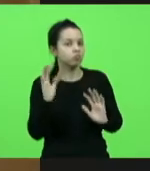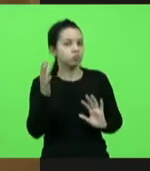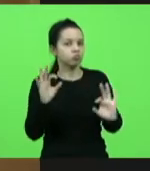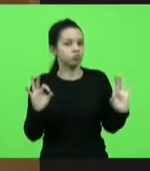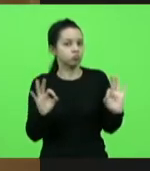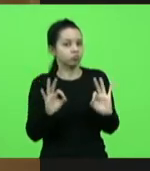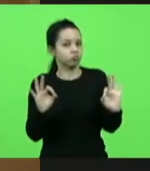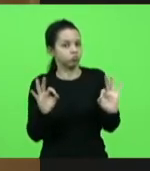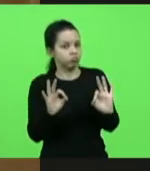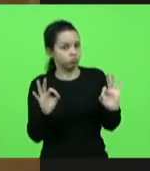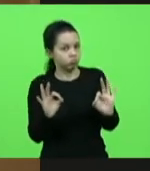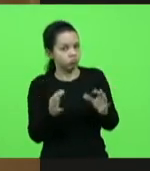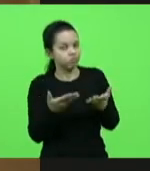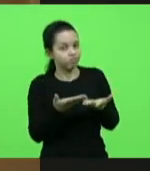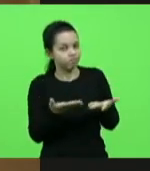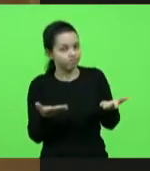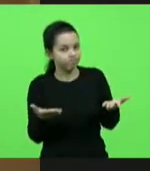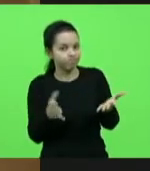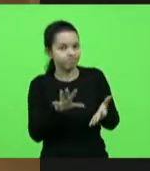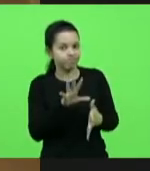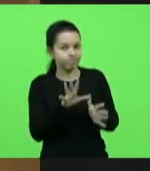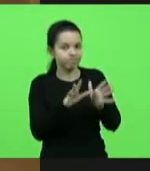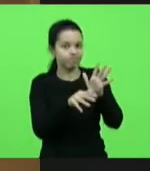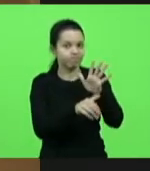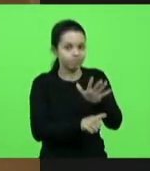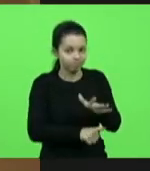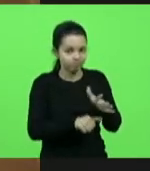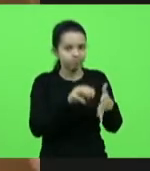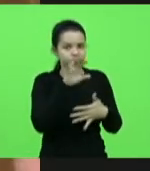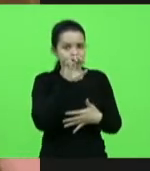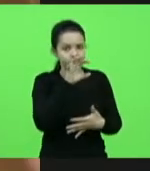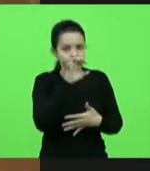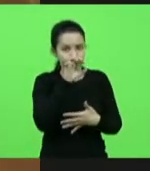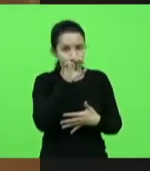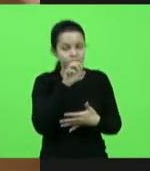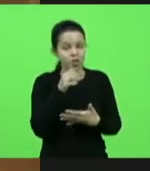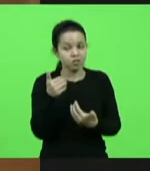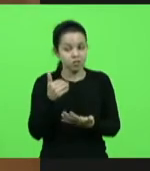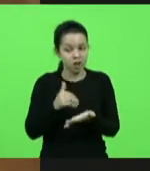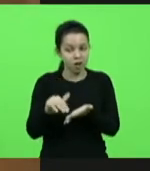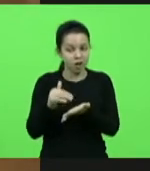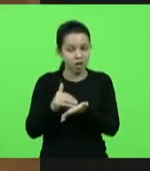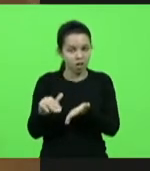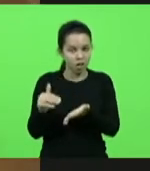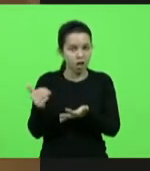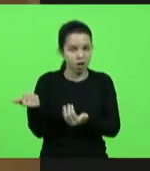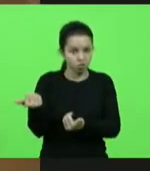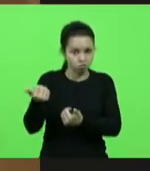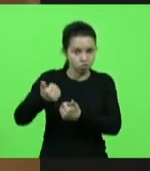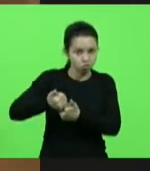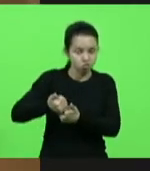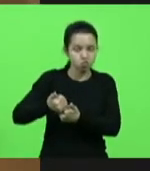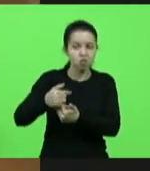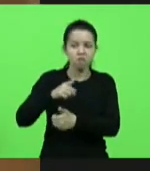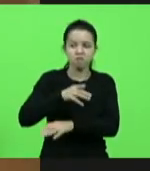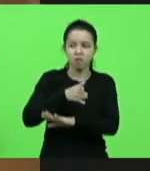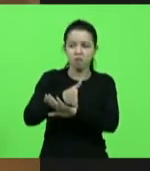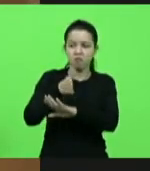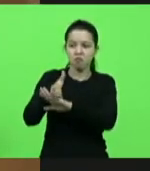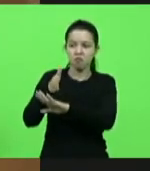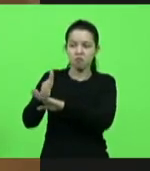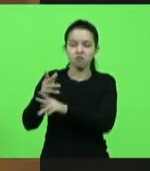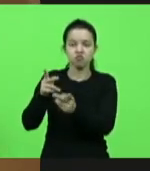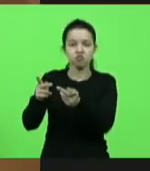dos respiradores. O secretário adjunto sai por aí visitando hospitais, fazendo de conta que não é com